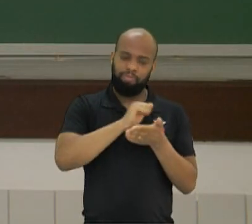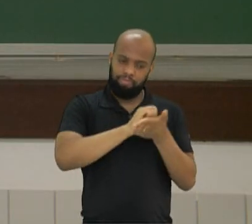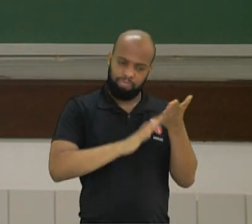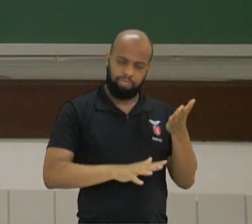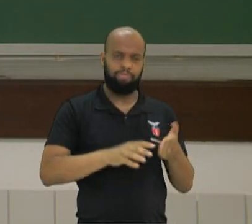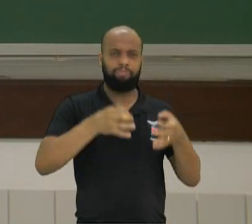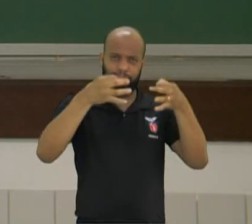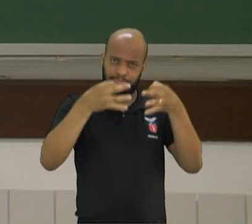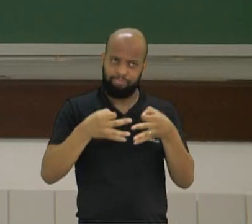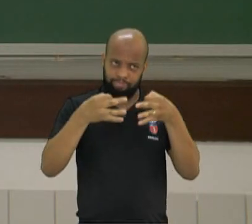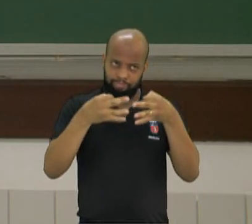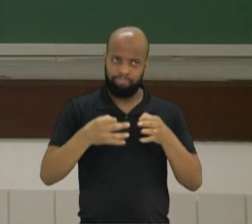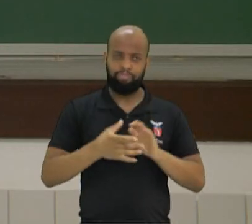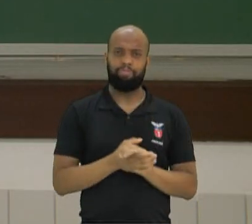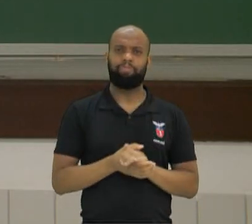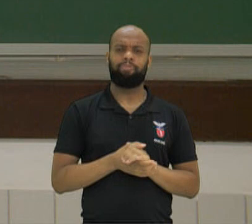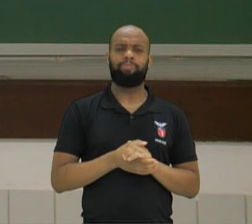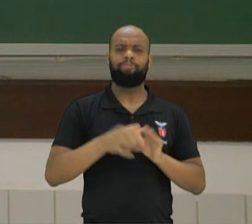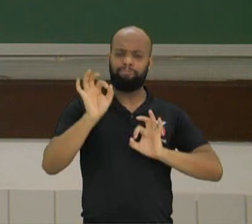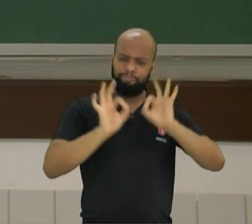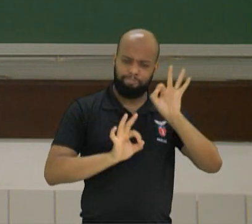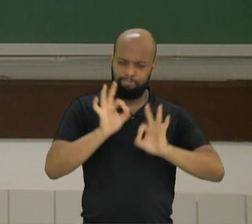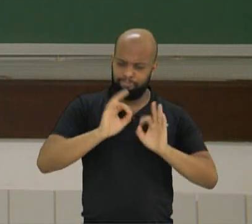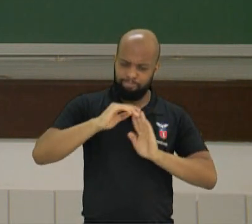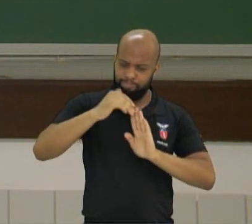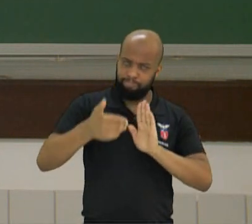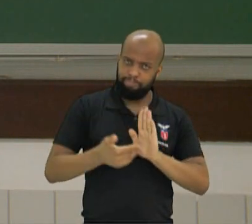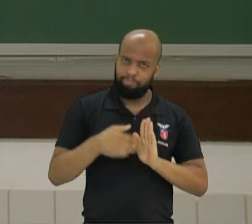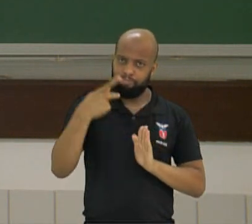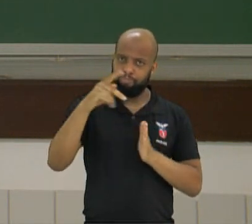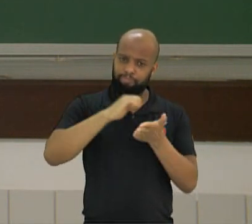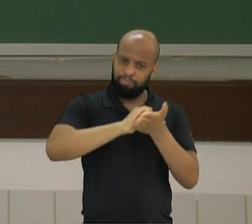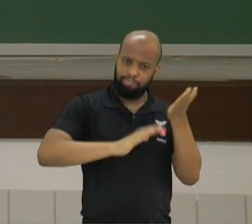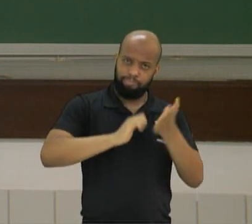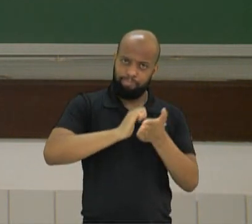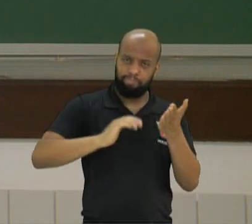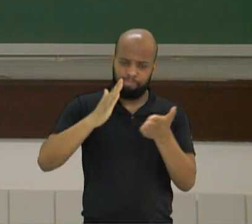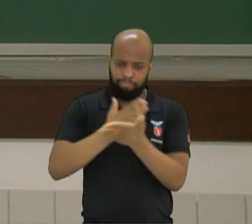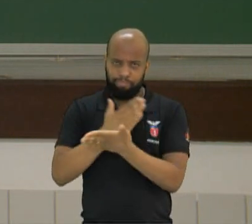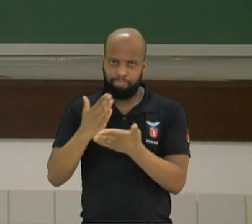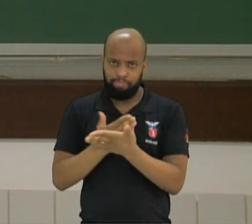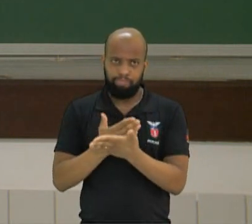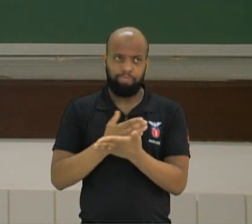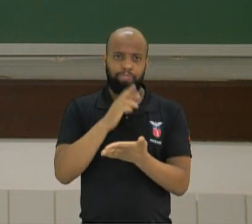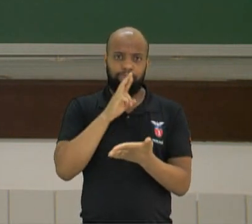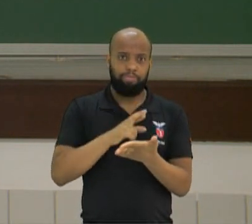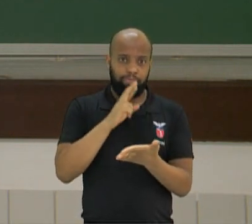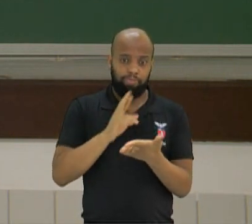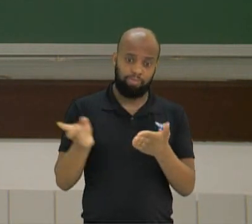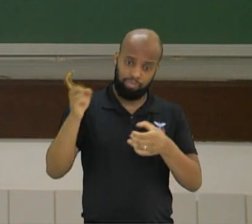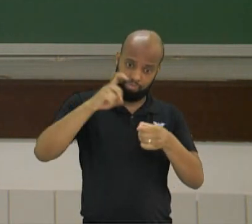atividades direitinho, deixa tudo em ordem, né? Faça